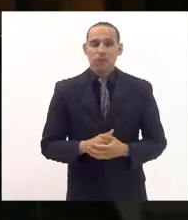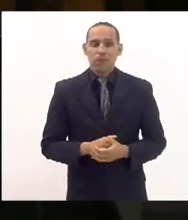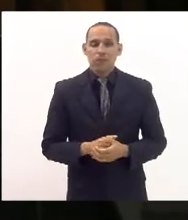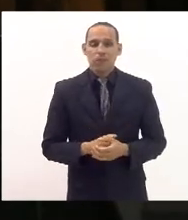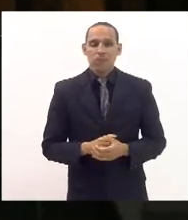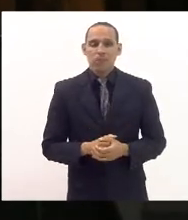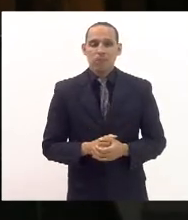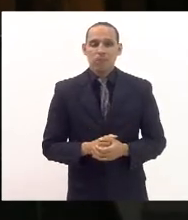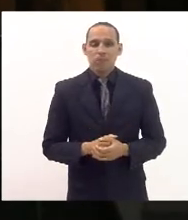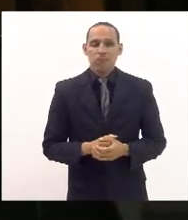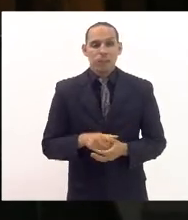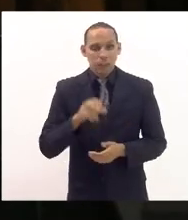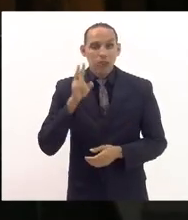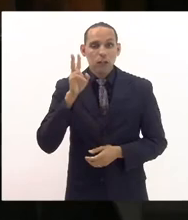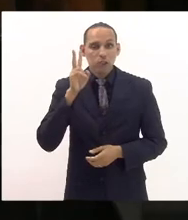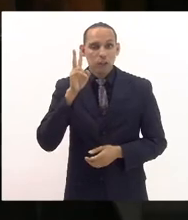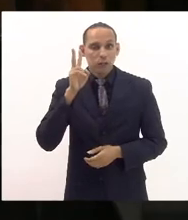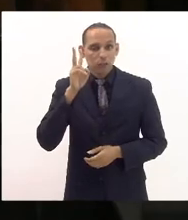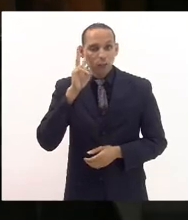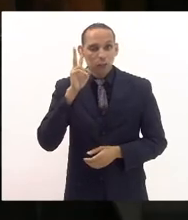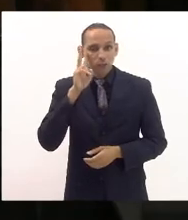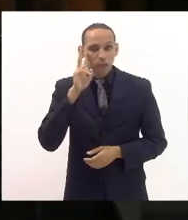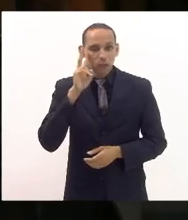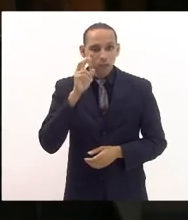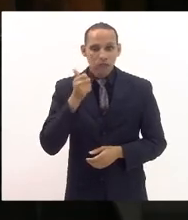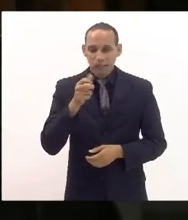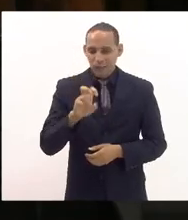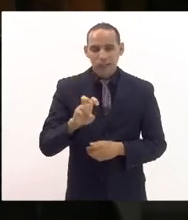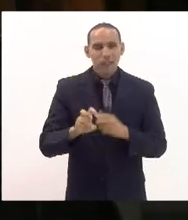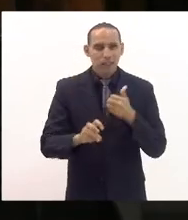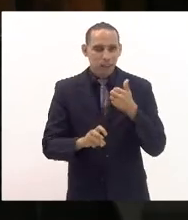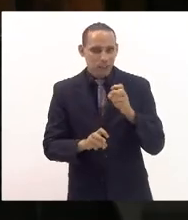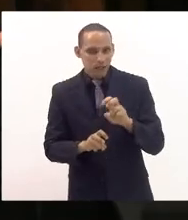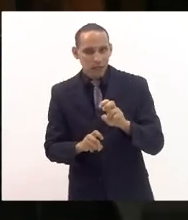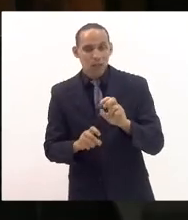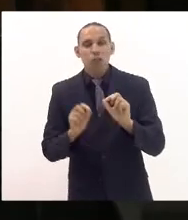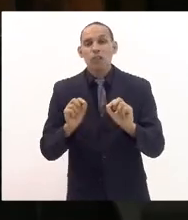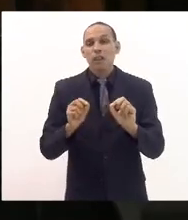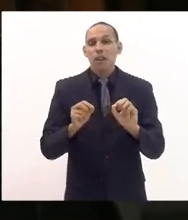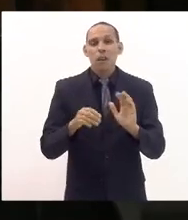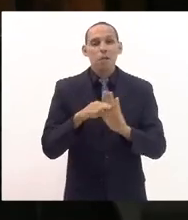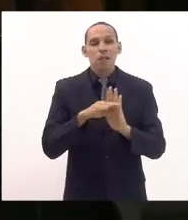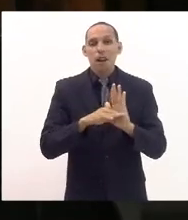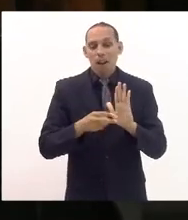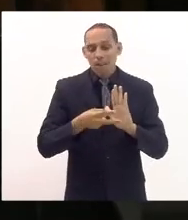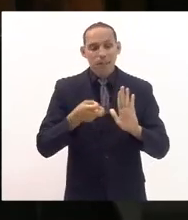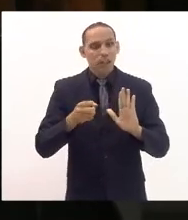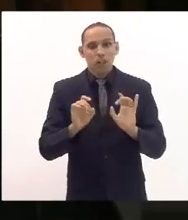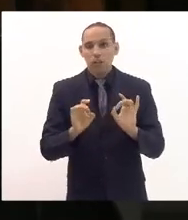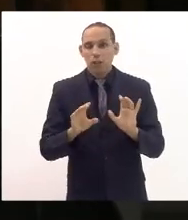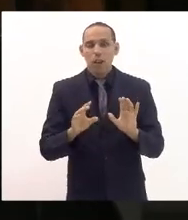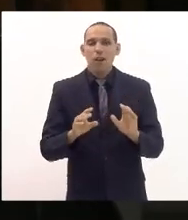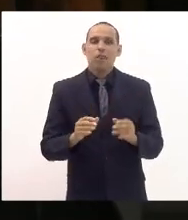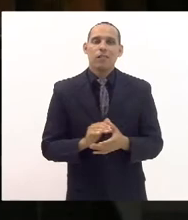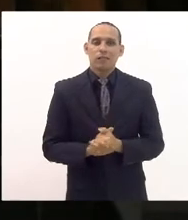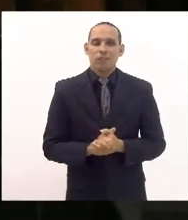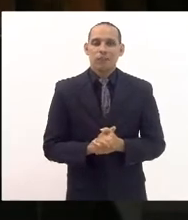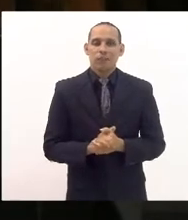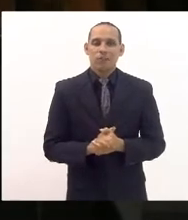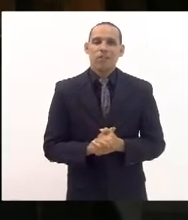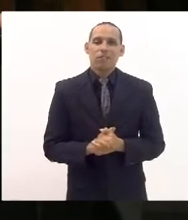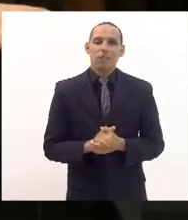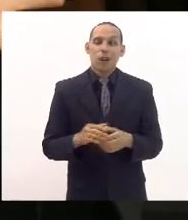ainda agora na segunda quinzena uma pauta só de ventos pela mesma pela